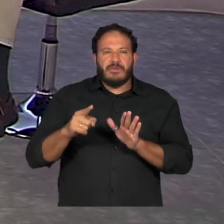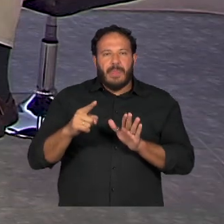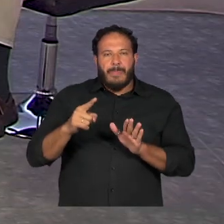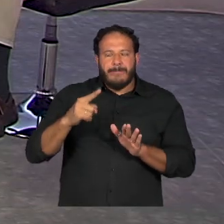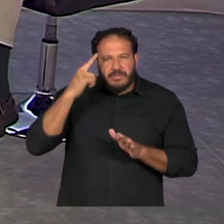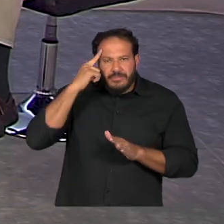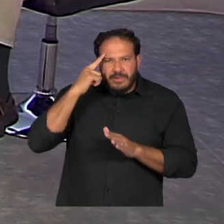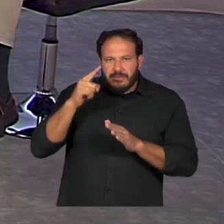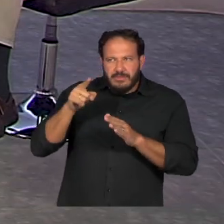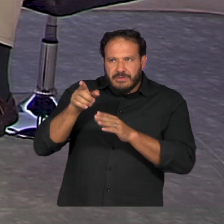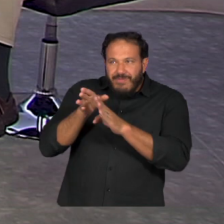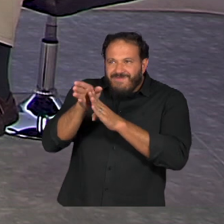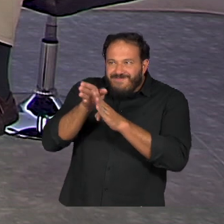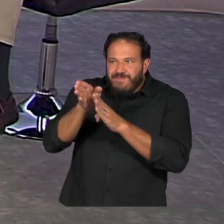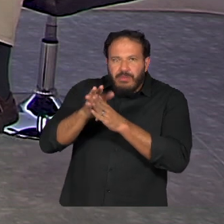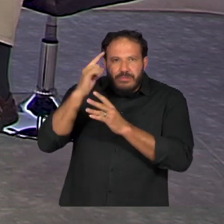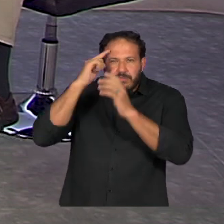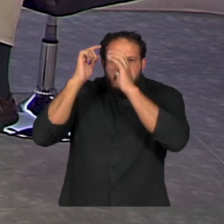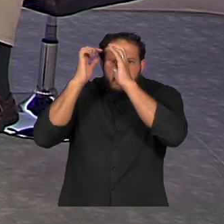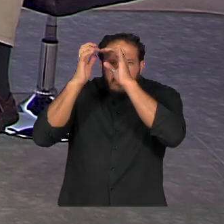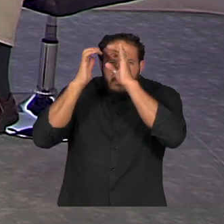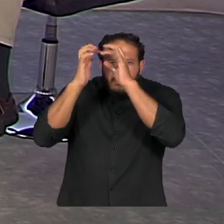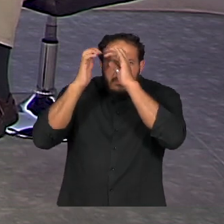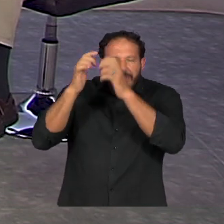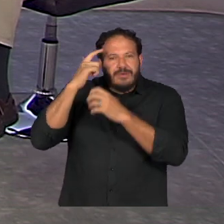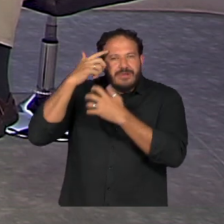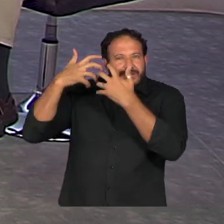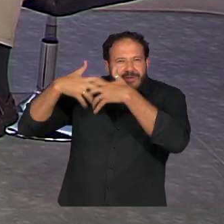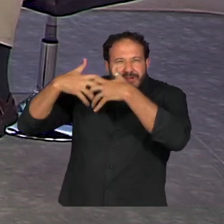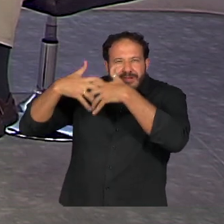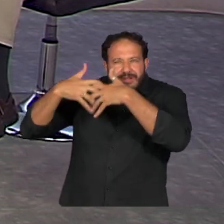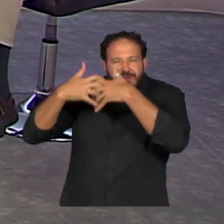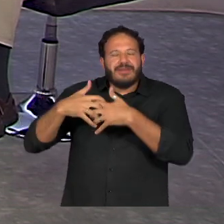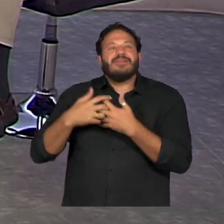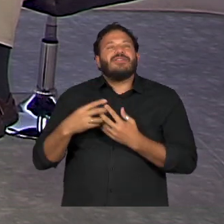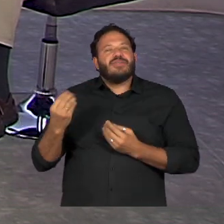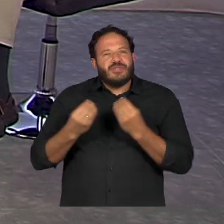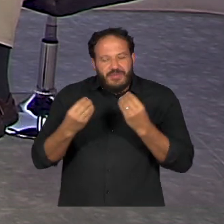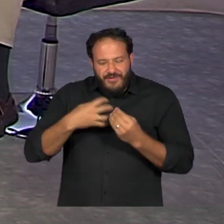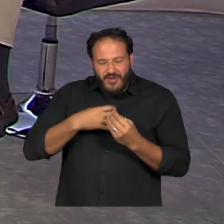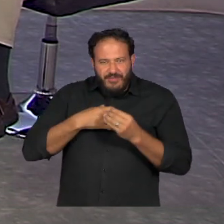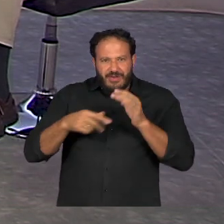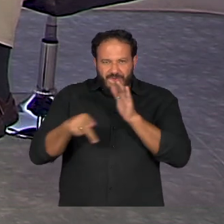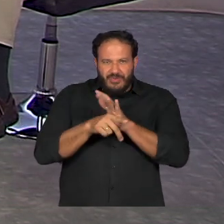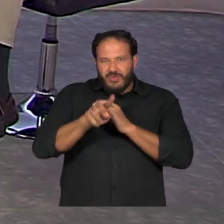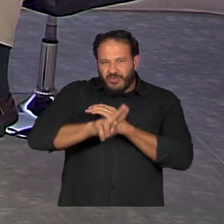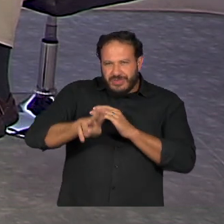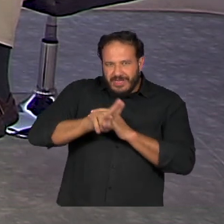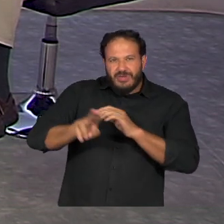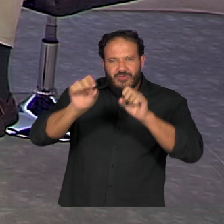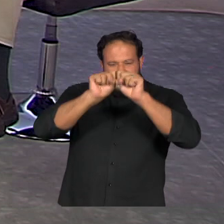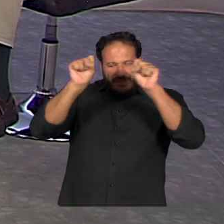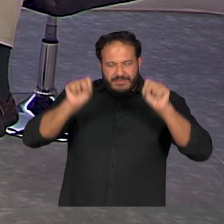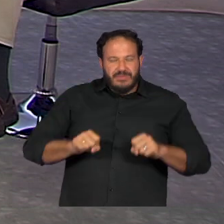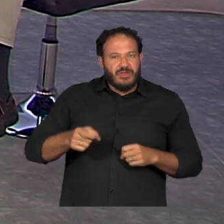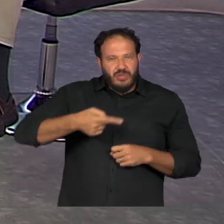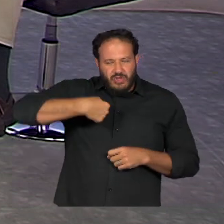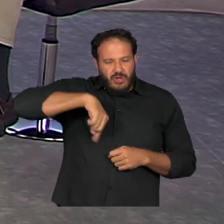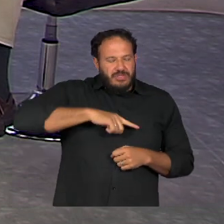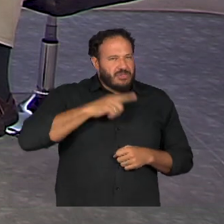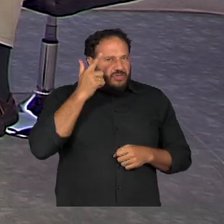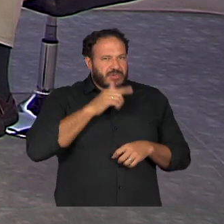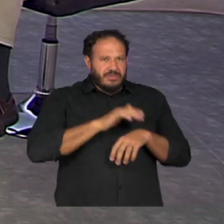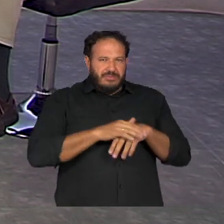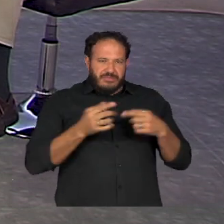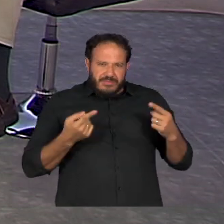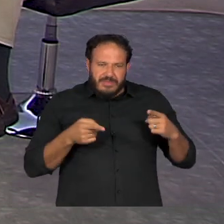cognitivo através inclusive de de um sistema próprio nós fechamos um convênio com a